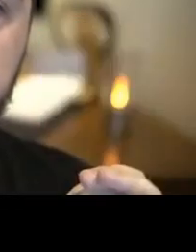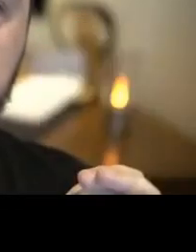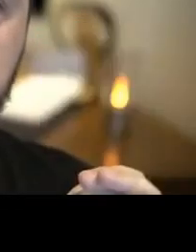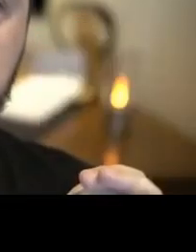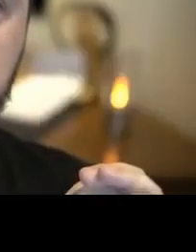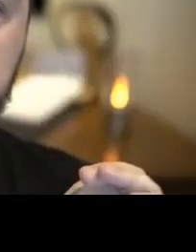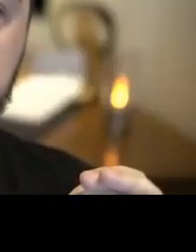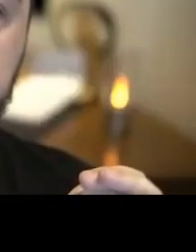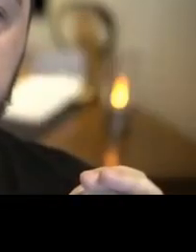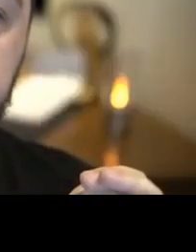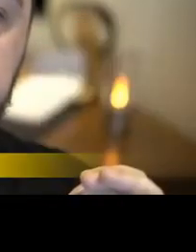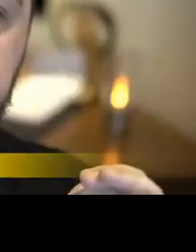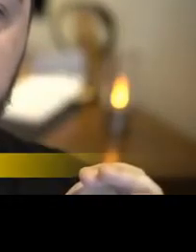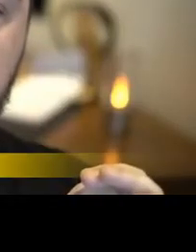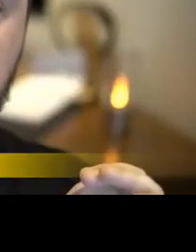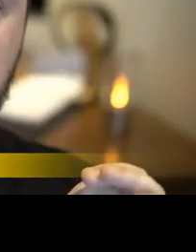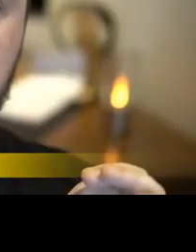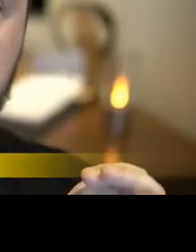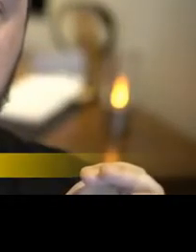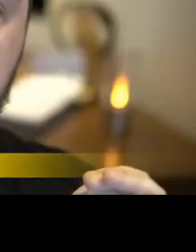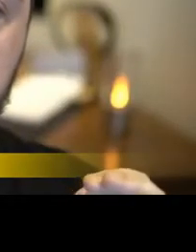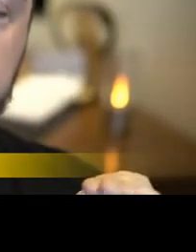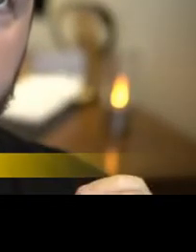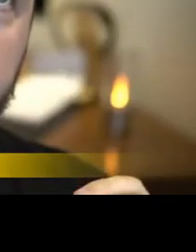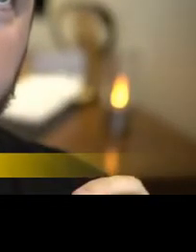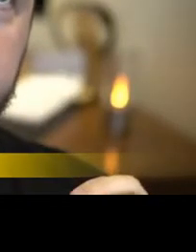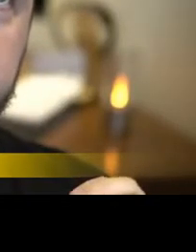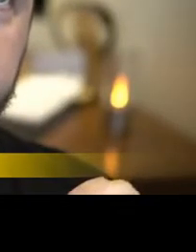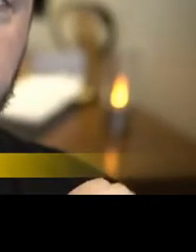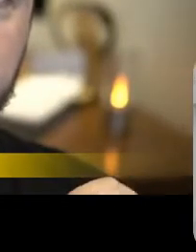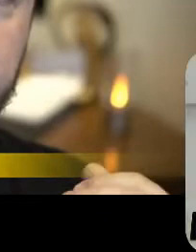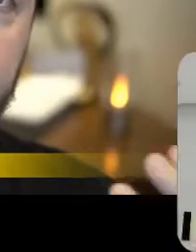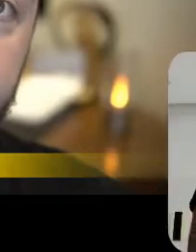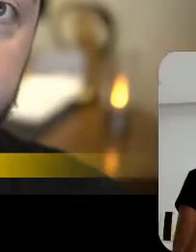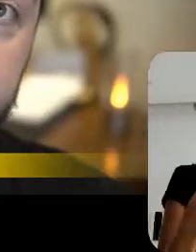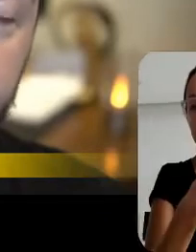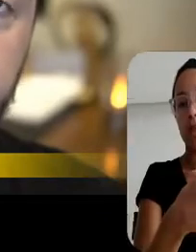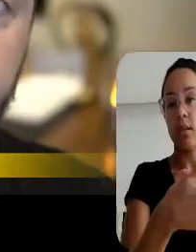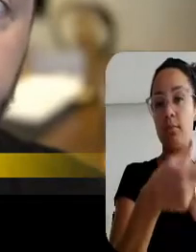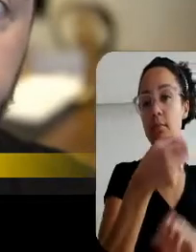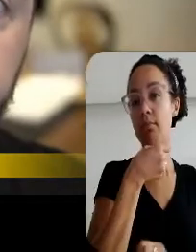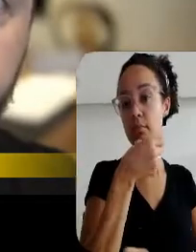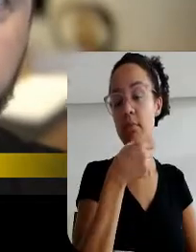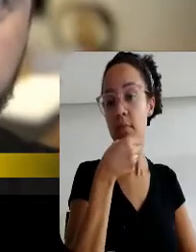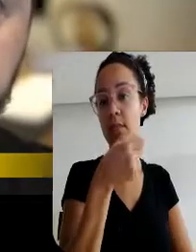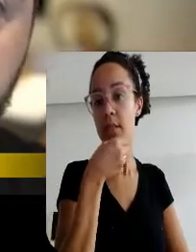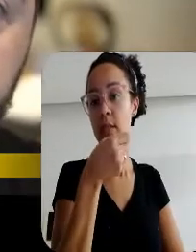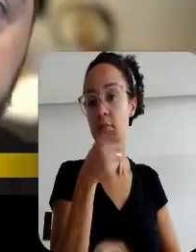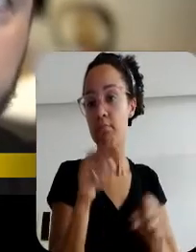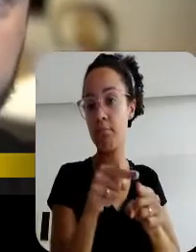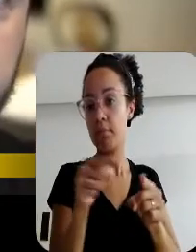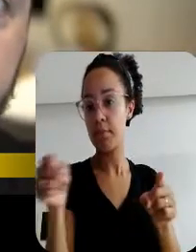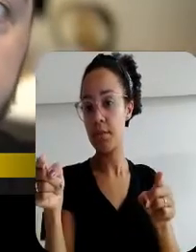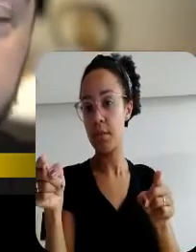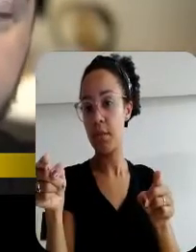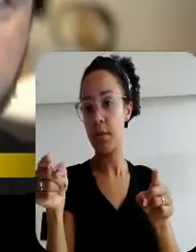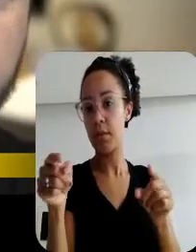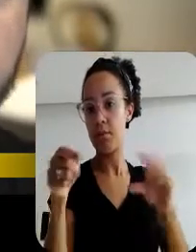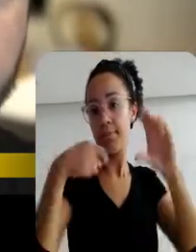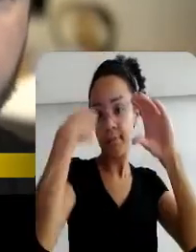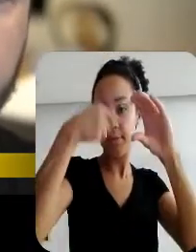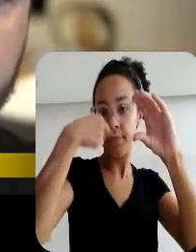trechinho de um vídeo de um podcast que eu participo, que é o Nerdcast. Para quem não me